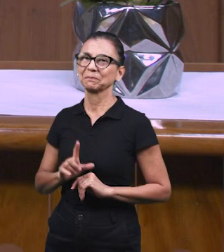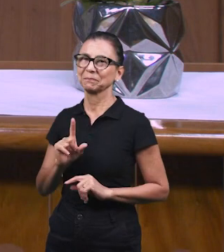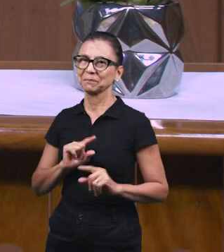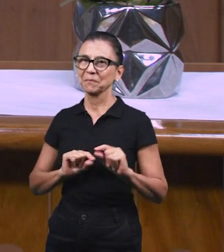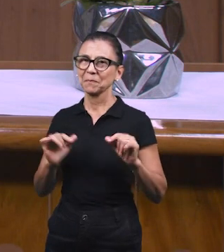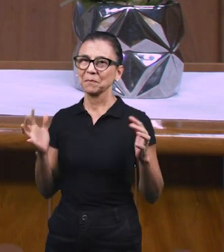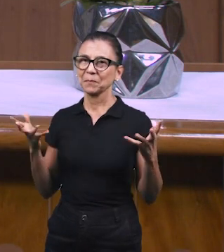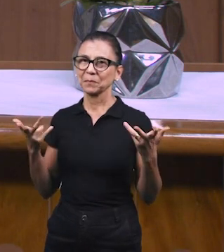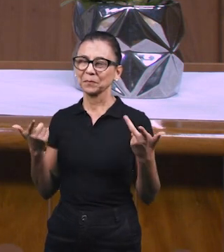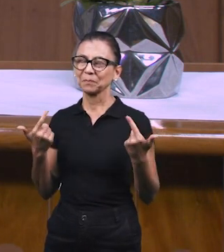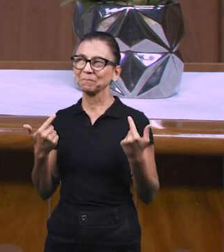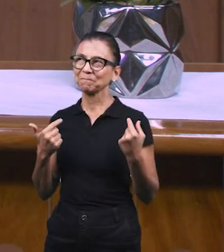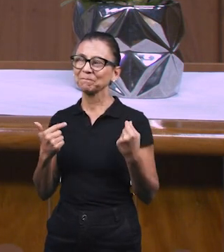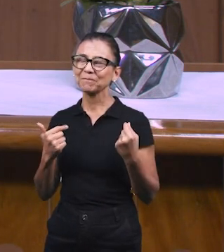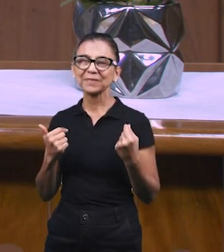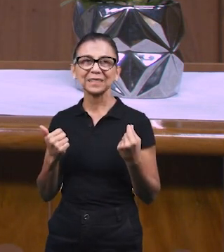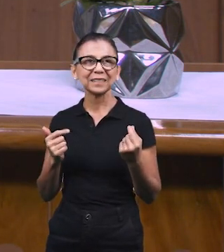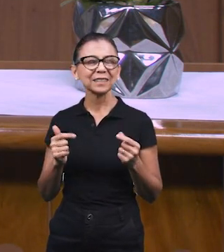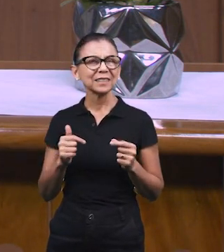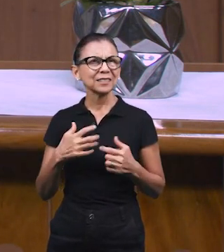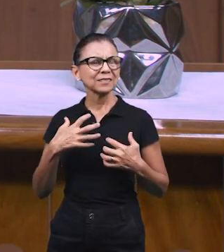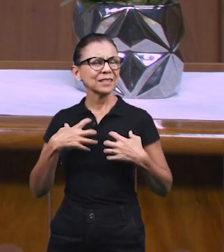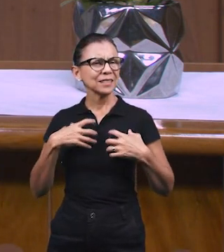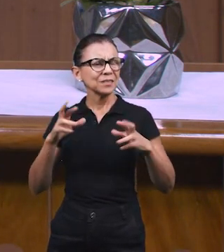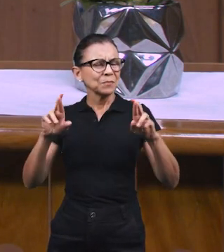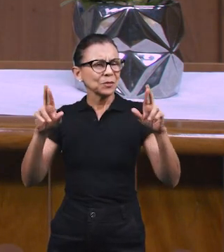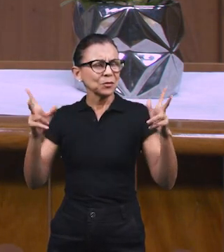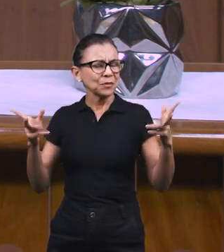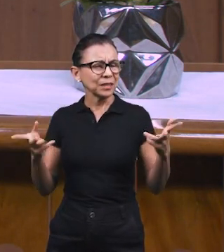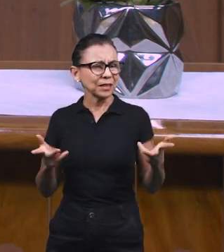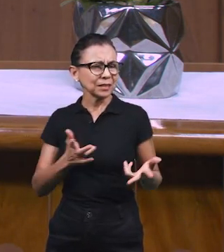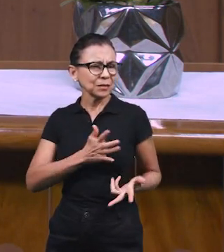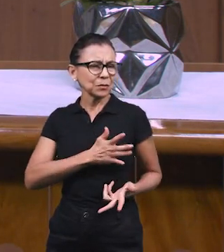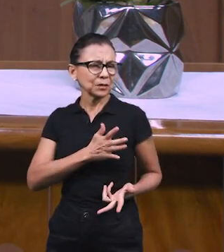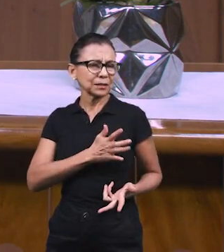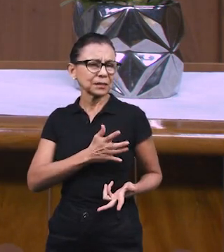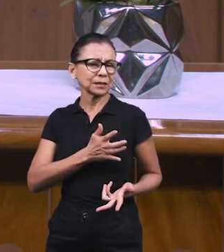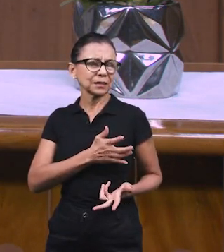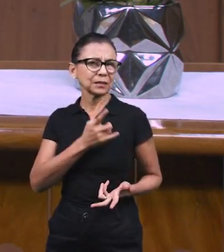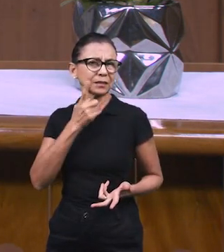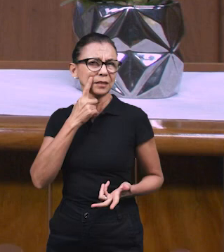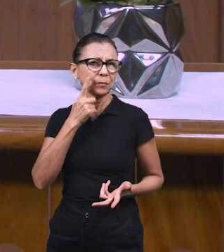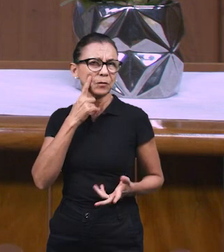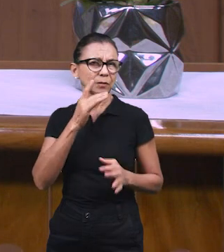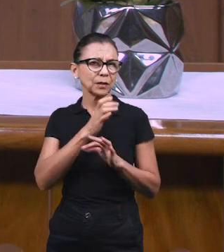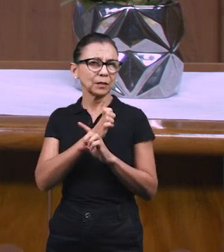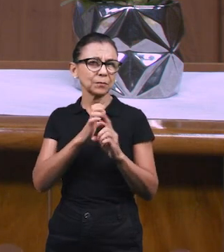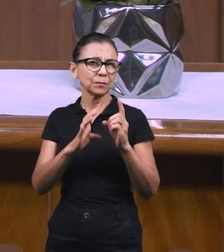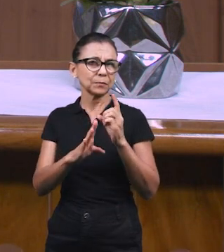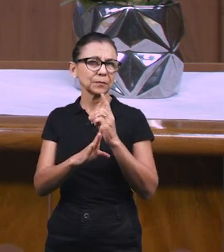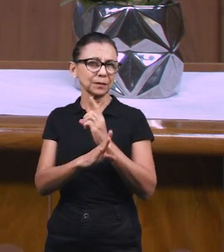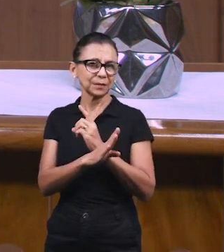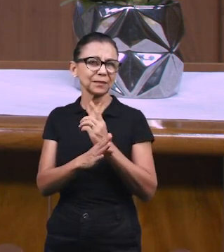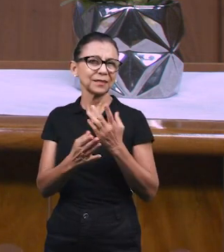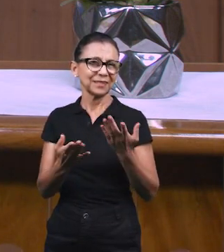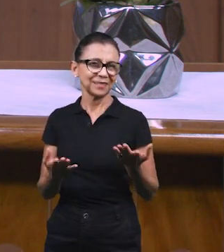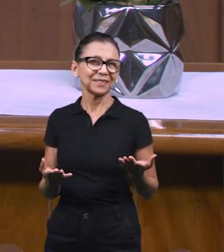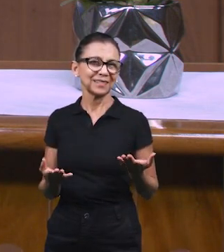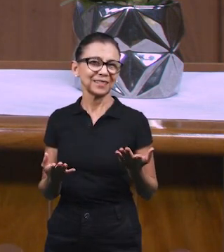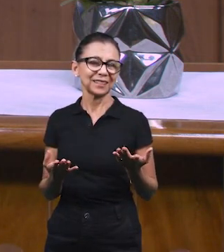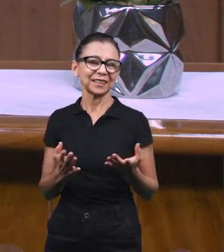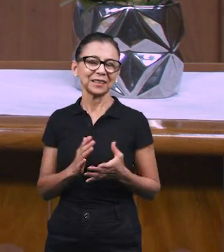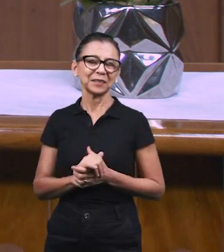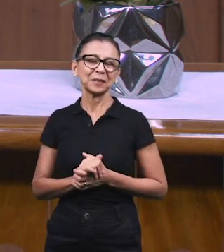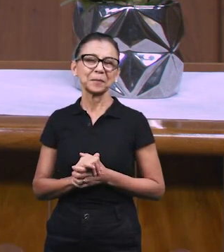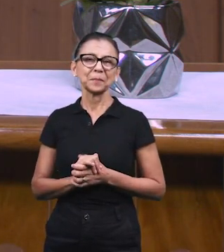acontece, o nosso coração arde, né? Nós temos visto isso nas escolas bíblicas, né? Esse presente que